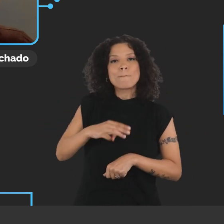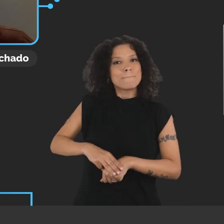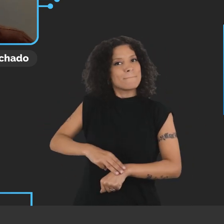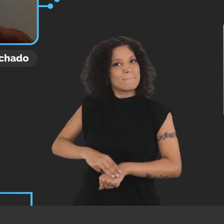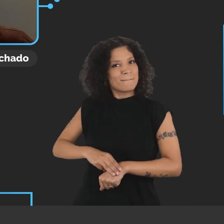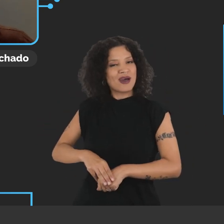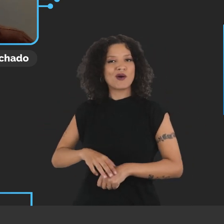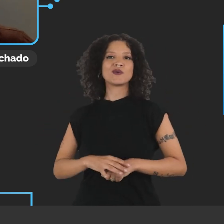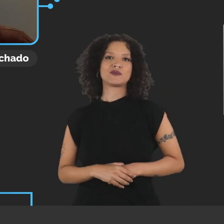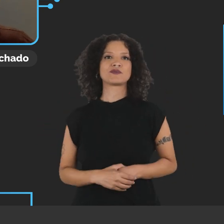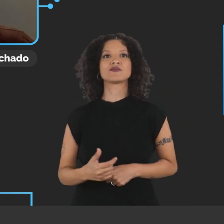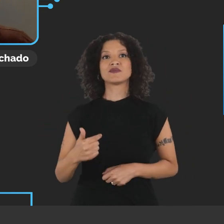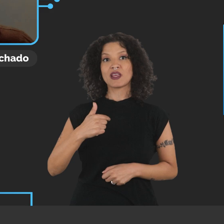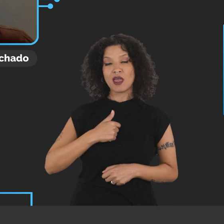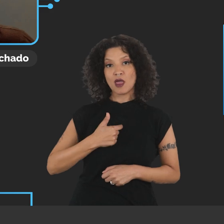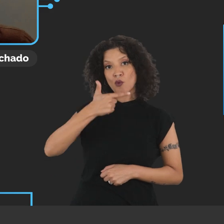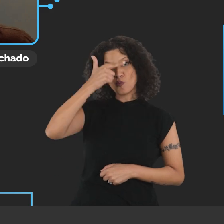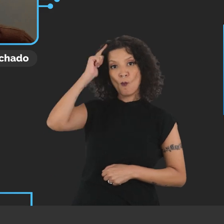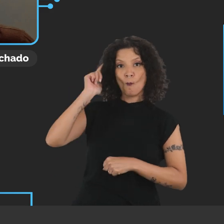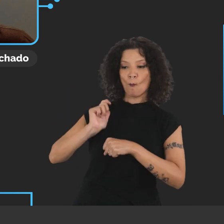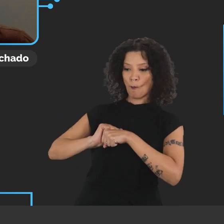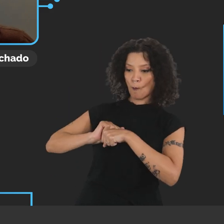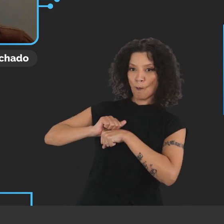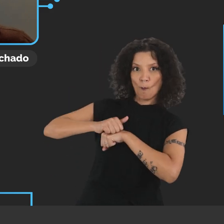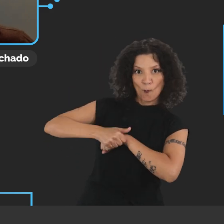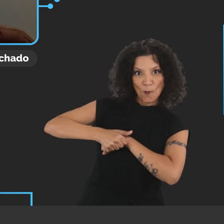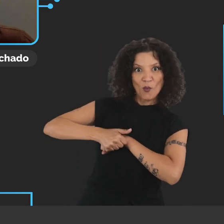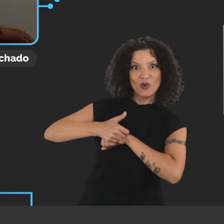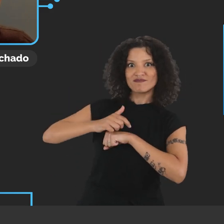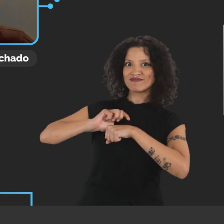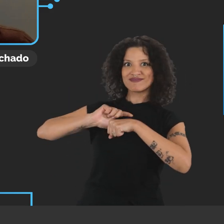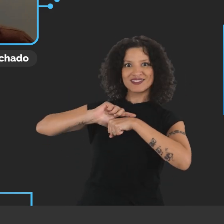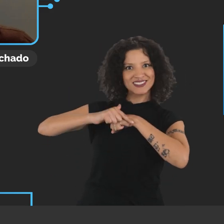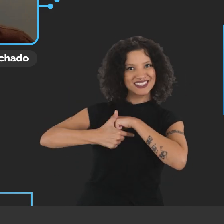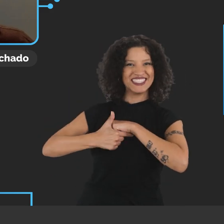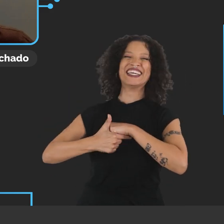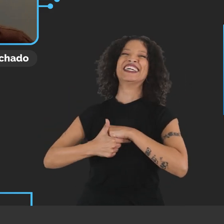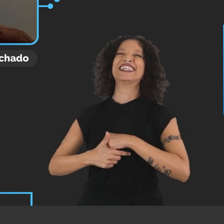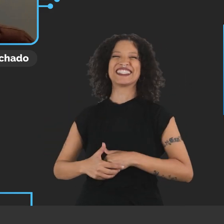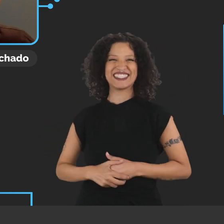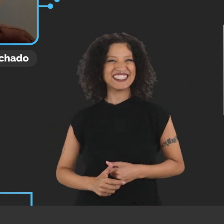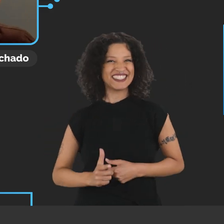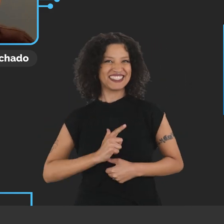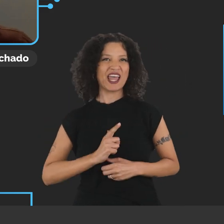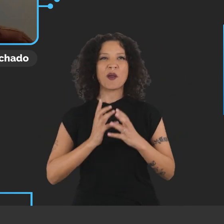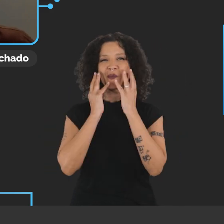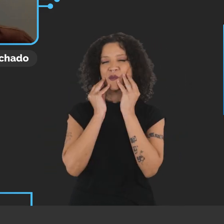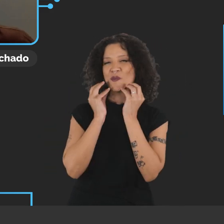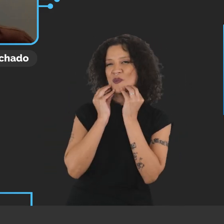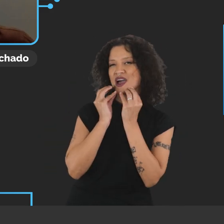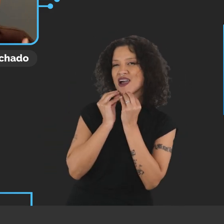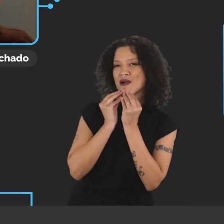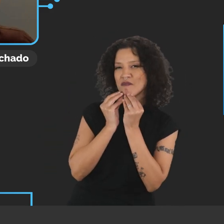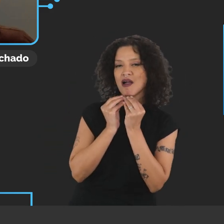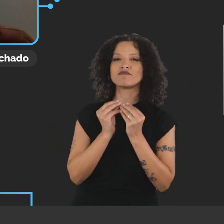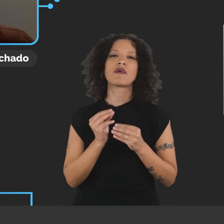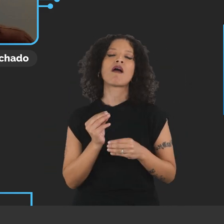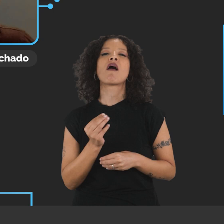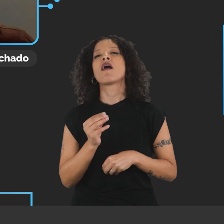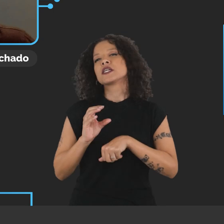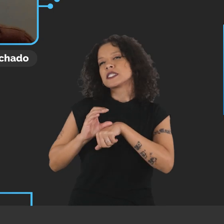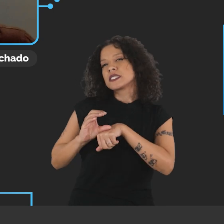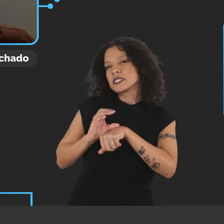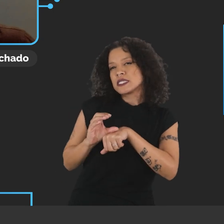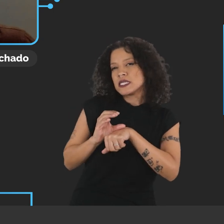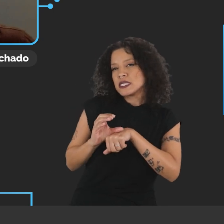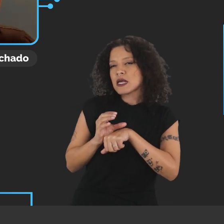redonda com cor caramelo, sou cabeça raspada, aquele calvo 100%, tenho uma barba